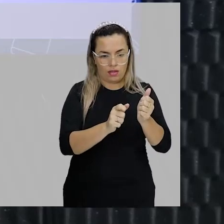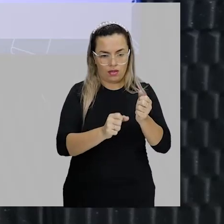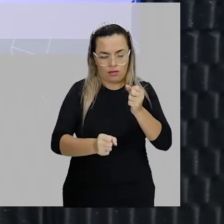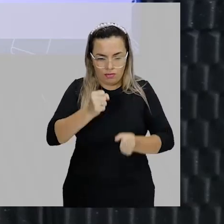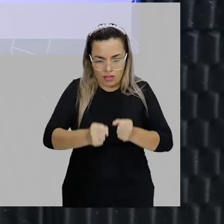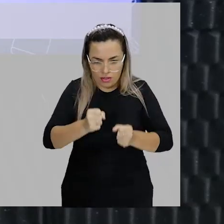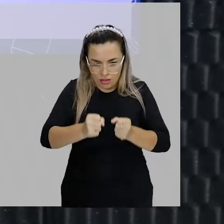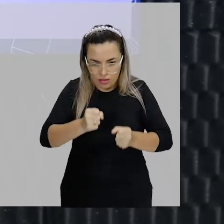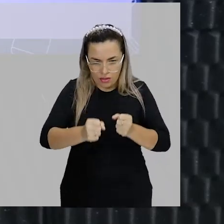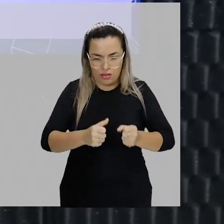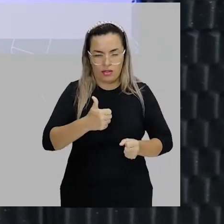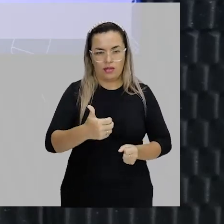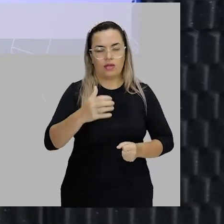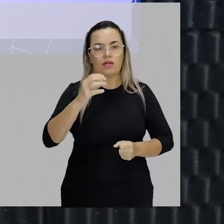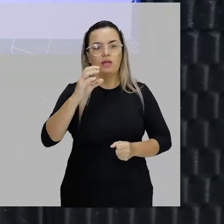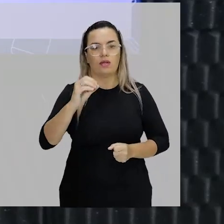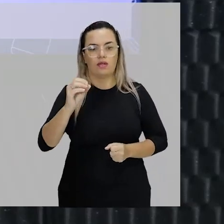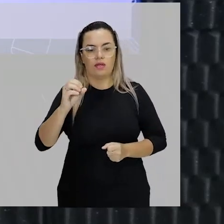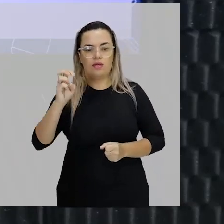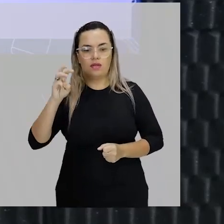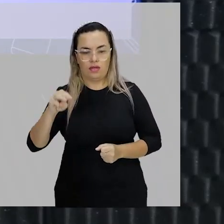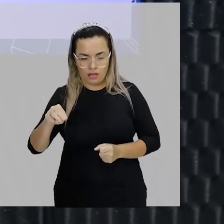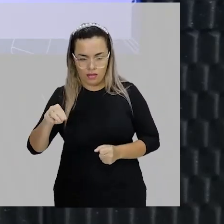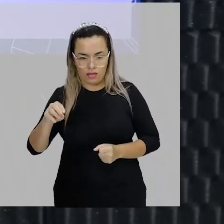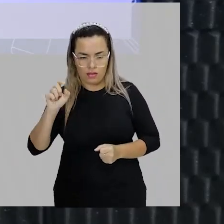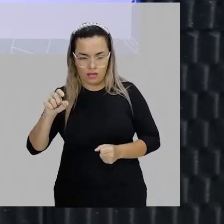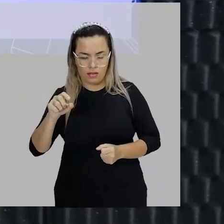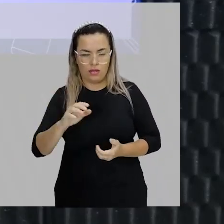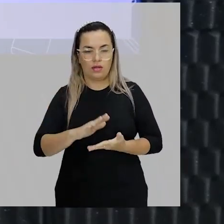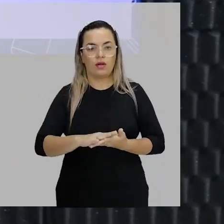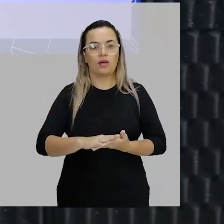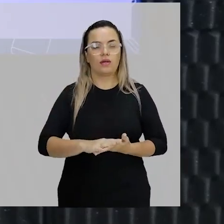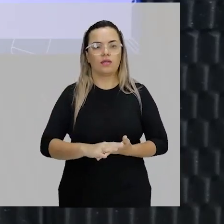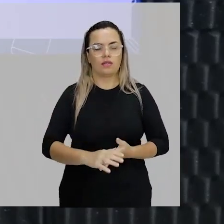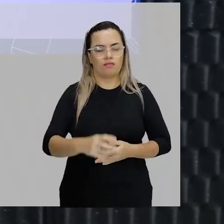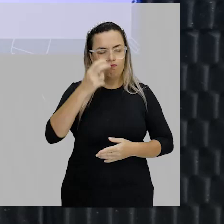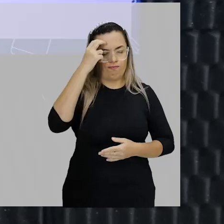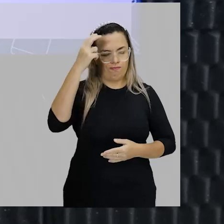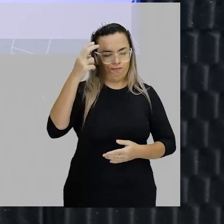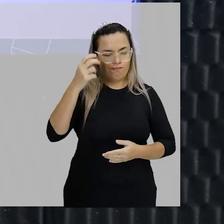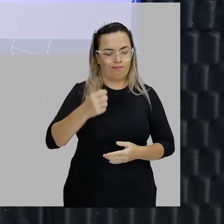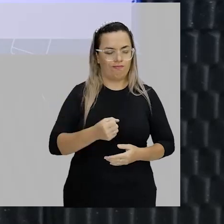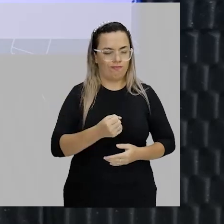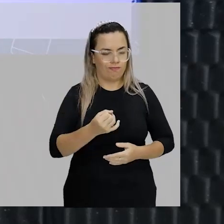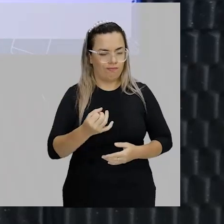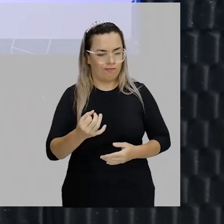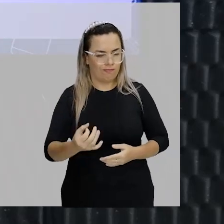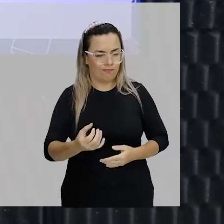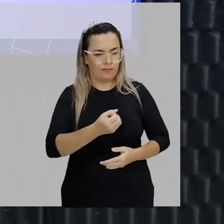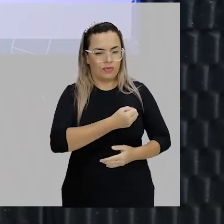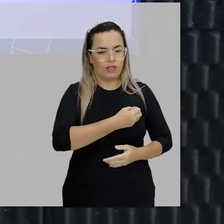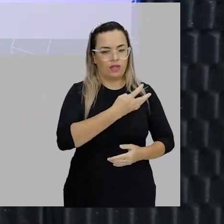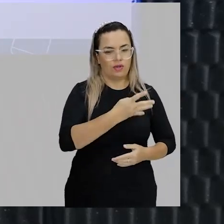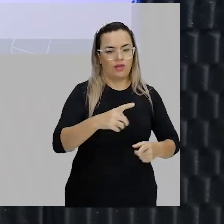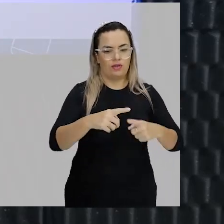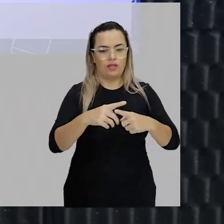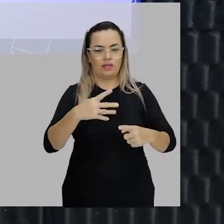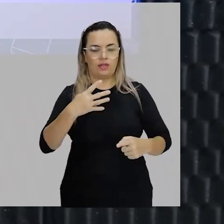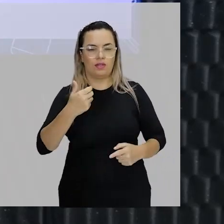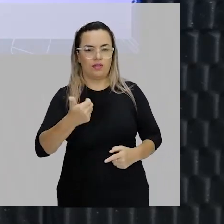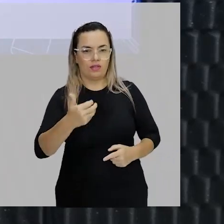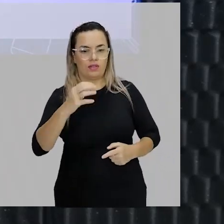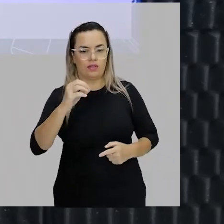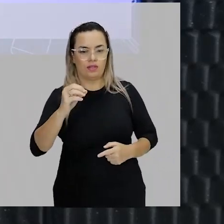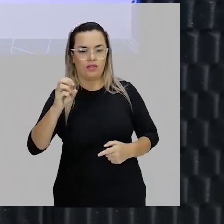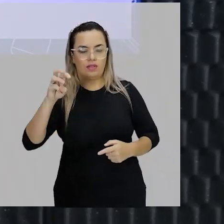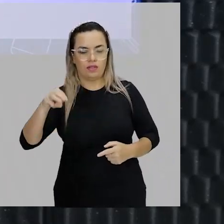Então, sendo de forma inteligente, 4 vezes 100, essa prova ela consta de 400 metros.